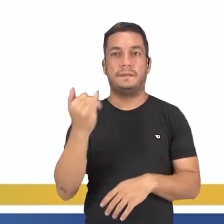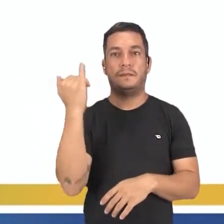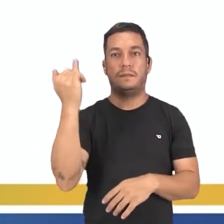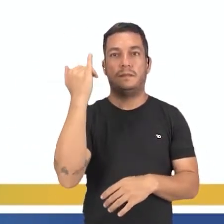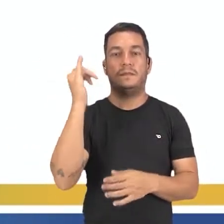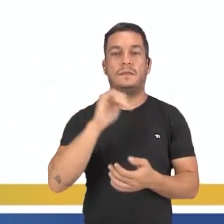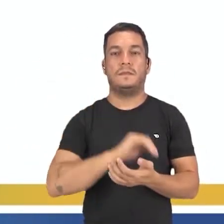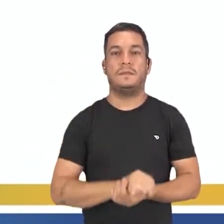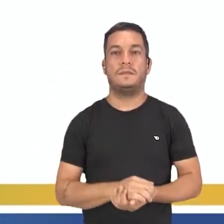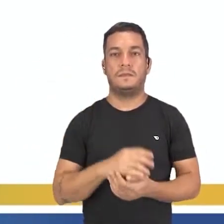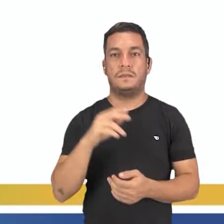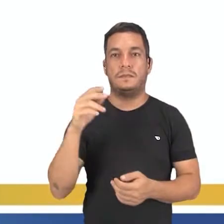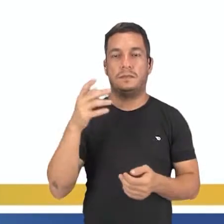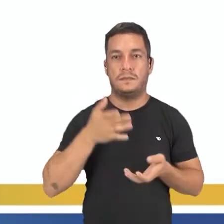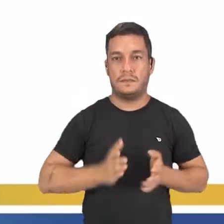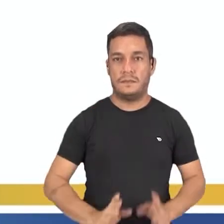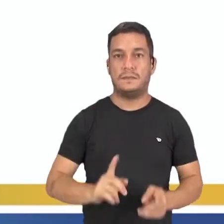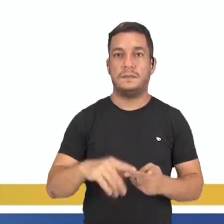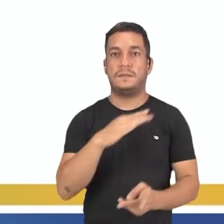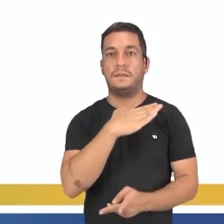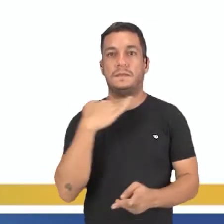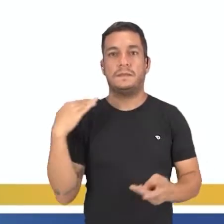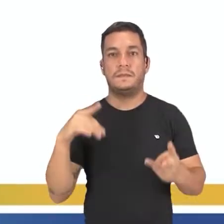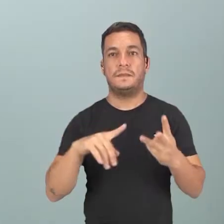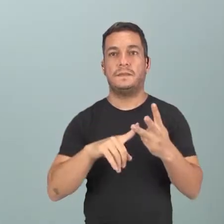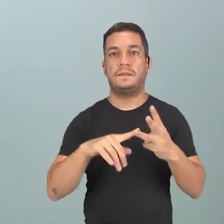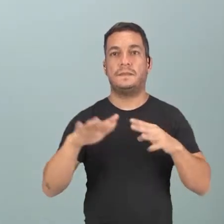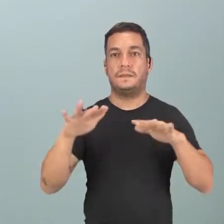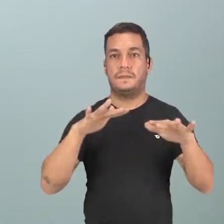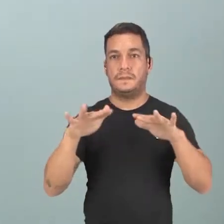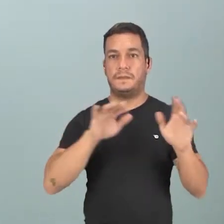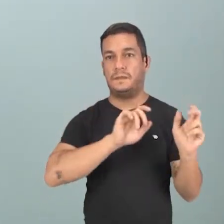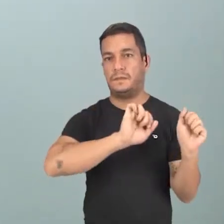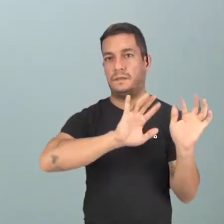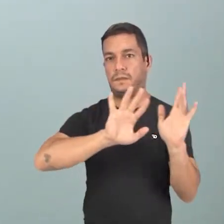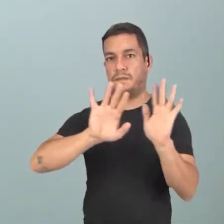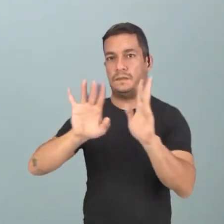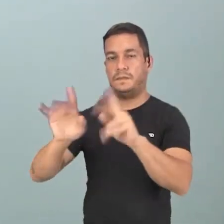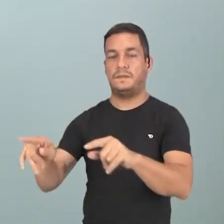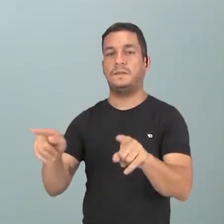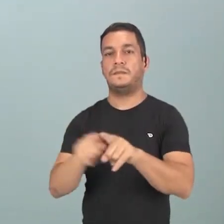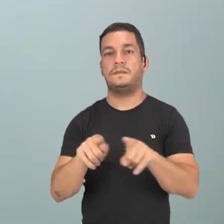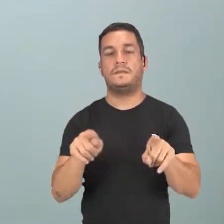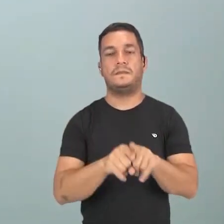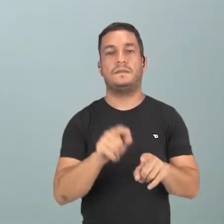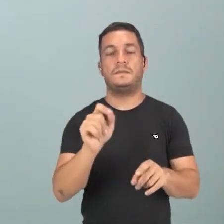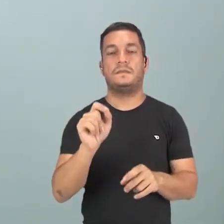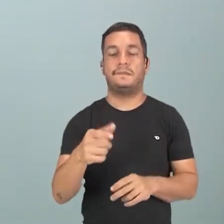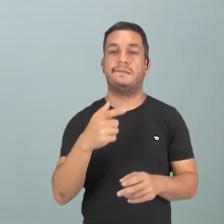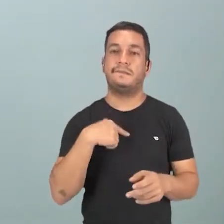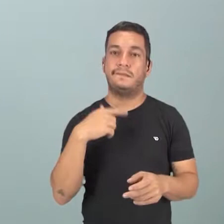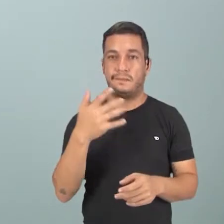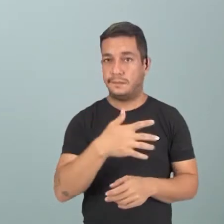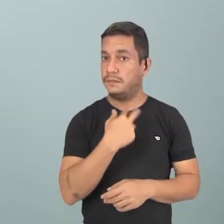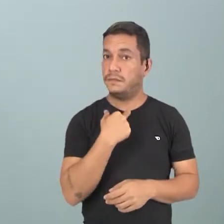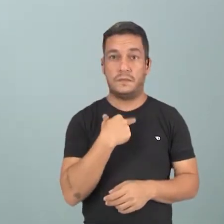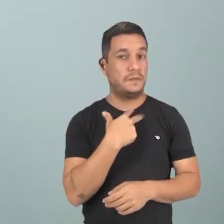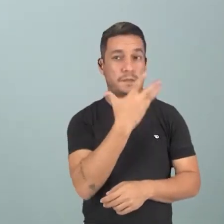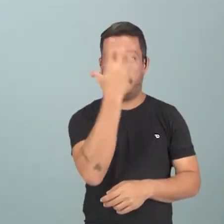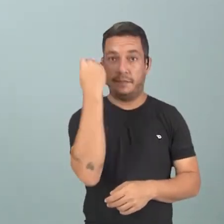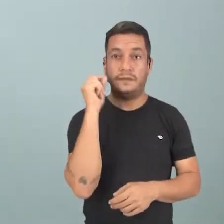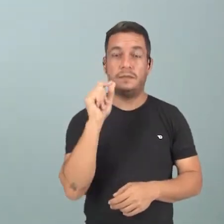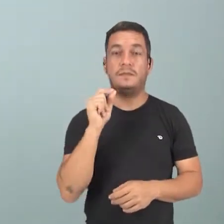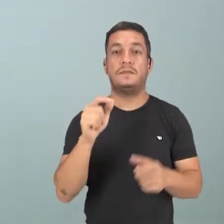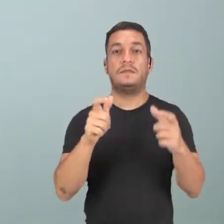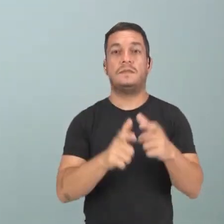importantes: natalidade, mortalidade, movimentos migratórios e até, não se pode deixar de esquecer, o